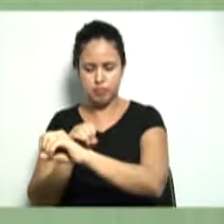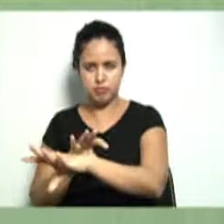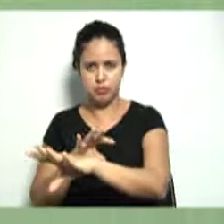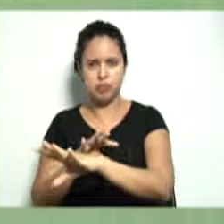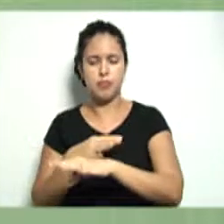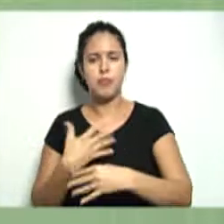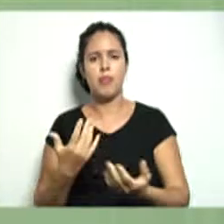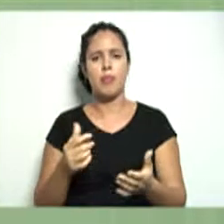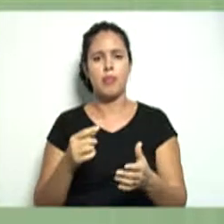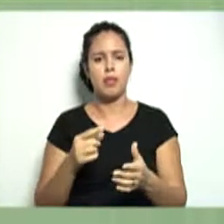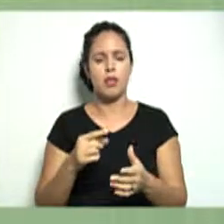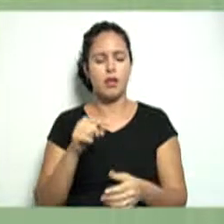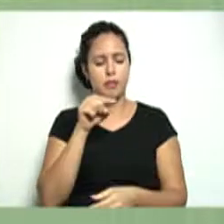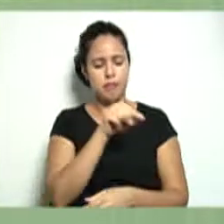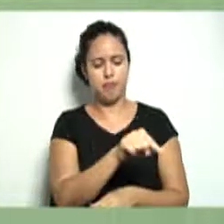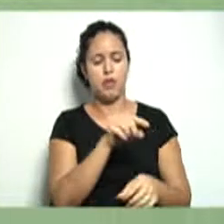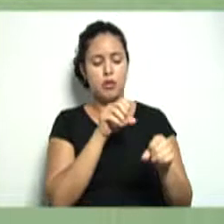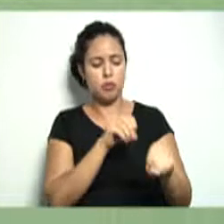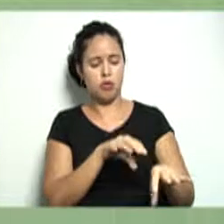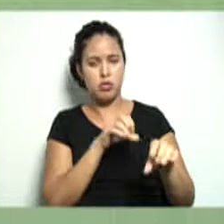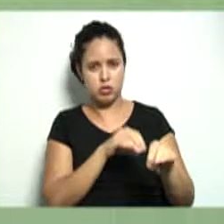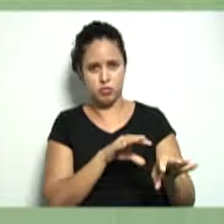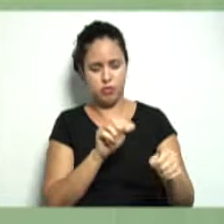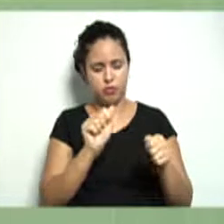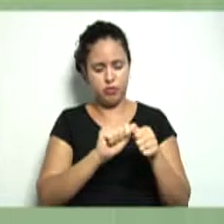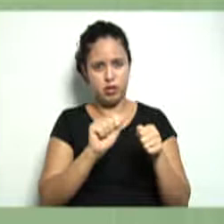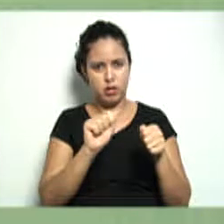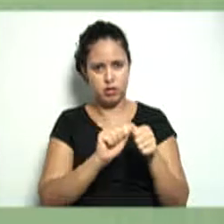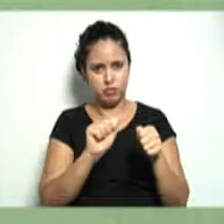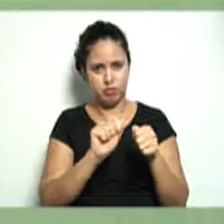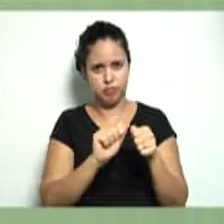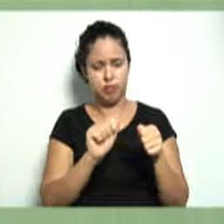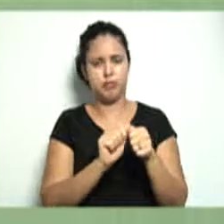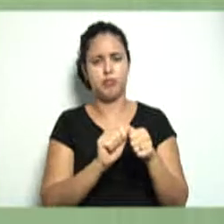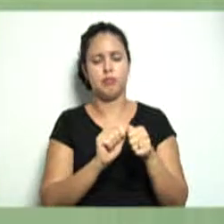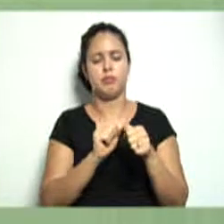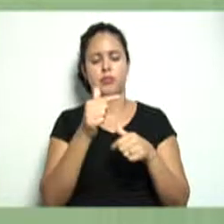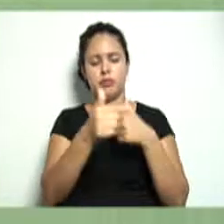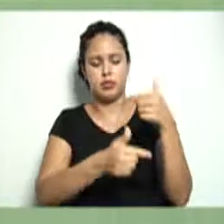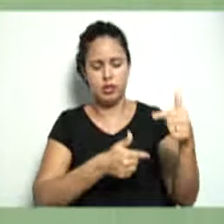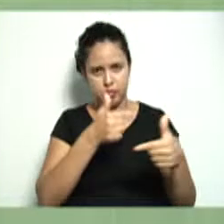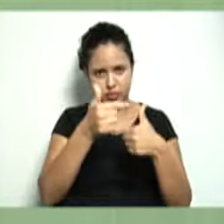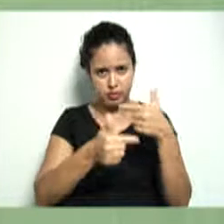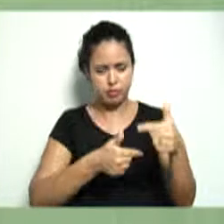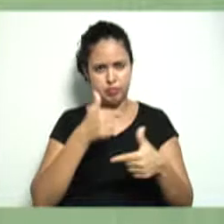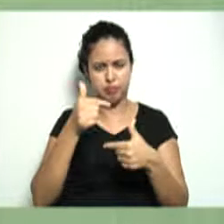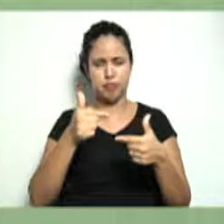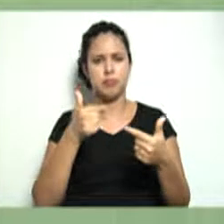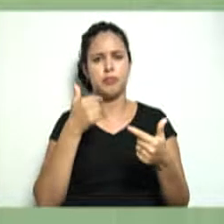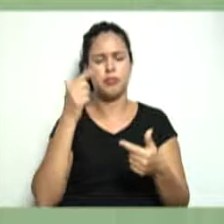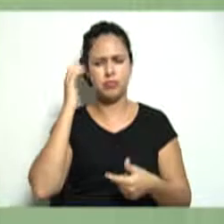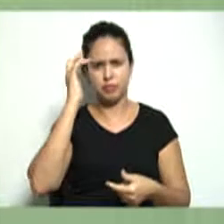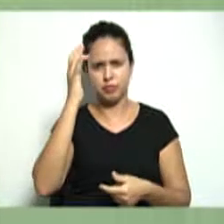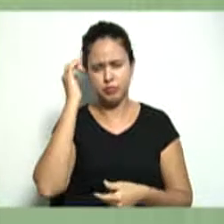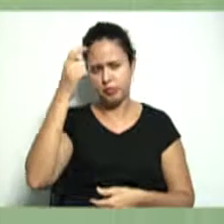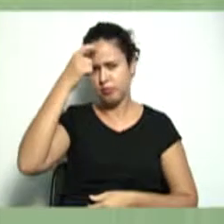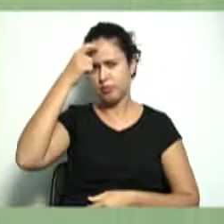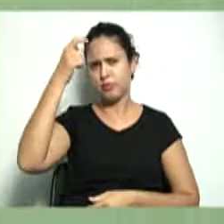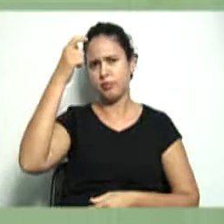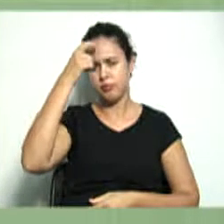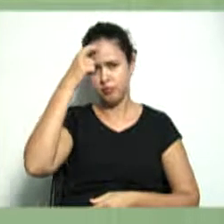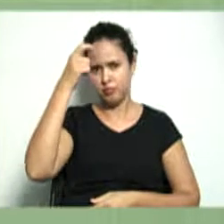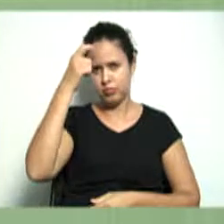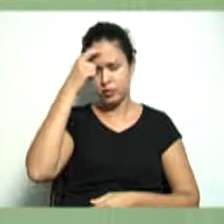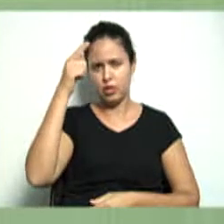Uma educação para aqueles que realizavam o trabalho intelectual, de governo e comércio da polis, né,